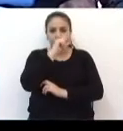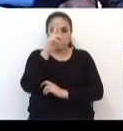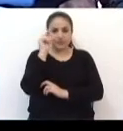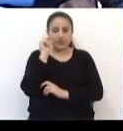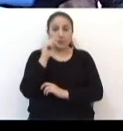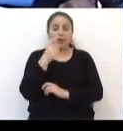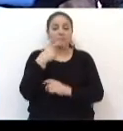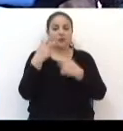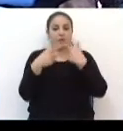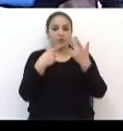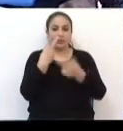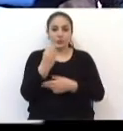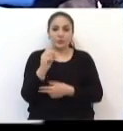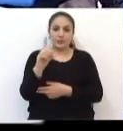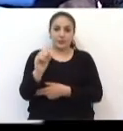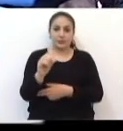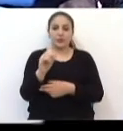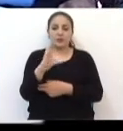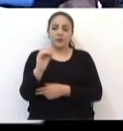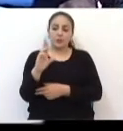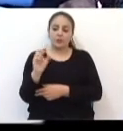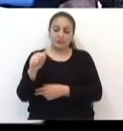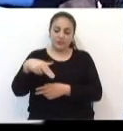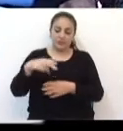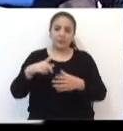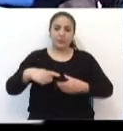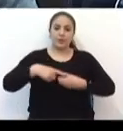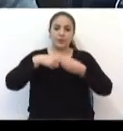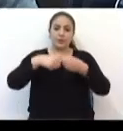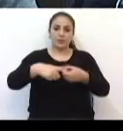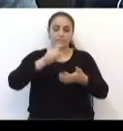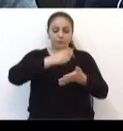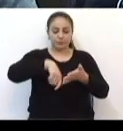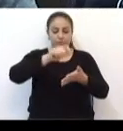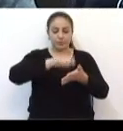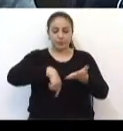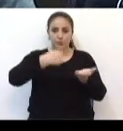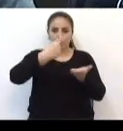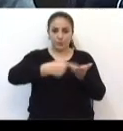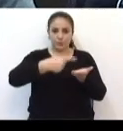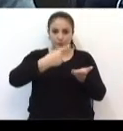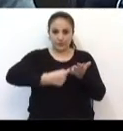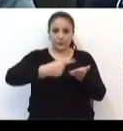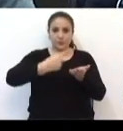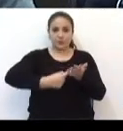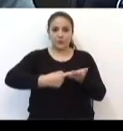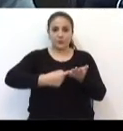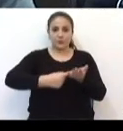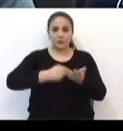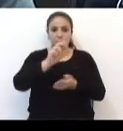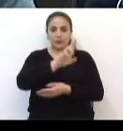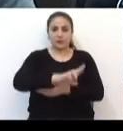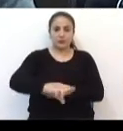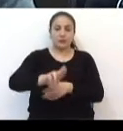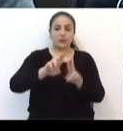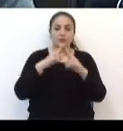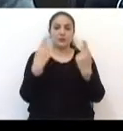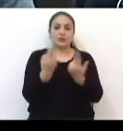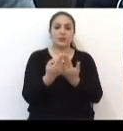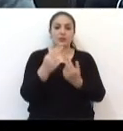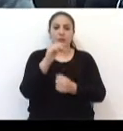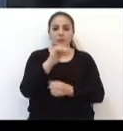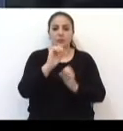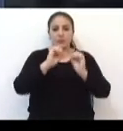em 2010 a Corsan assinou o convênio com o município, se comprometendo em universalizar o sistema em até